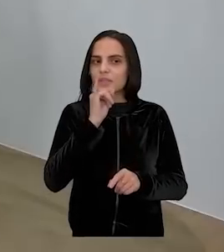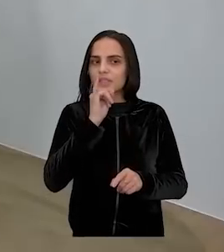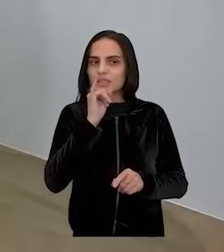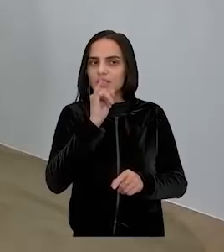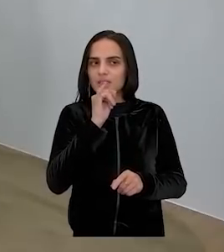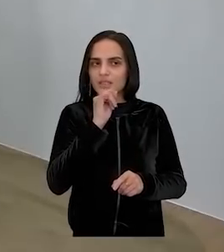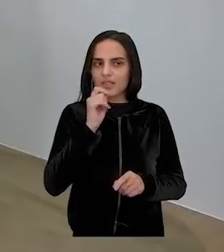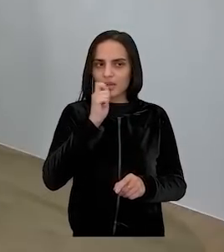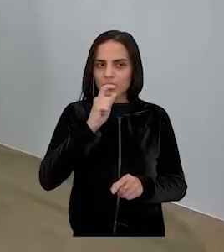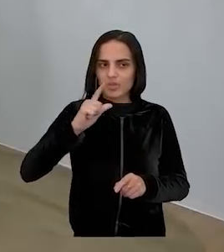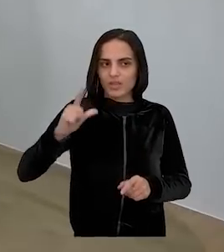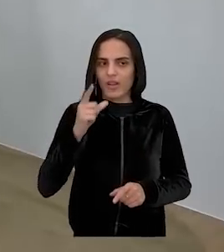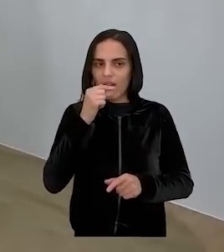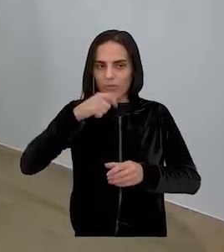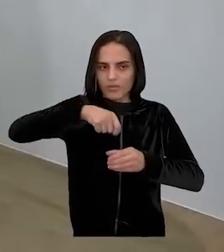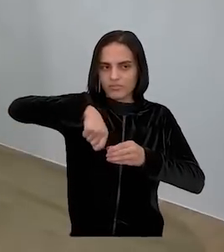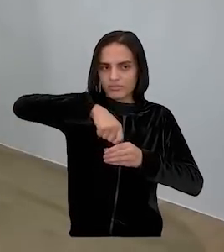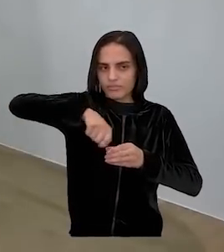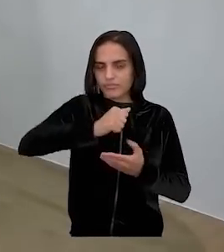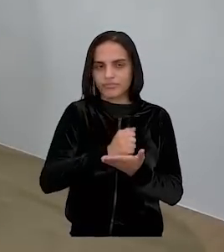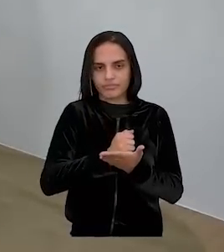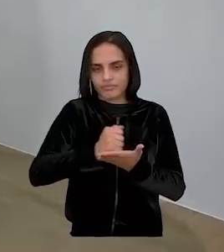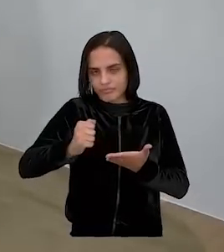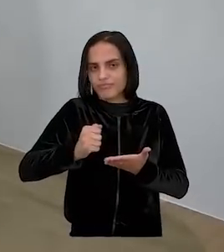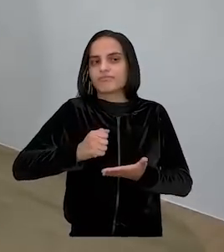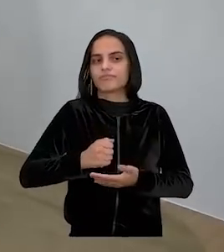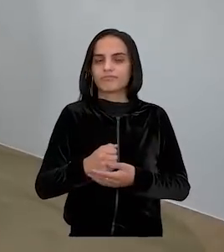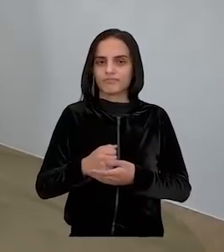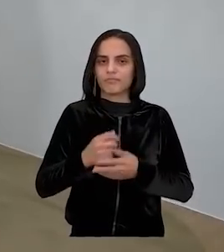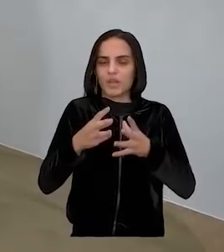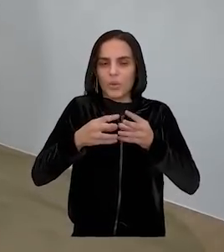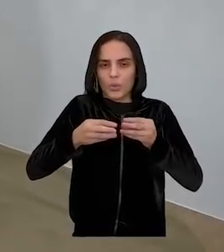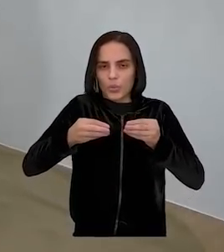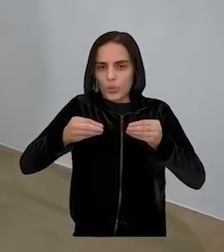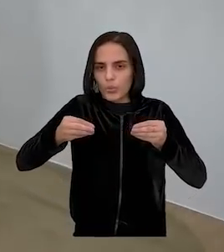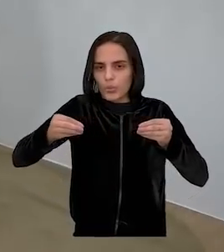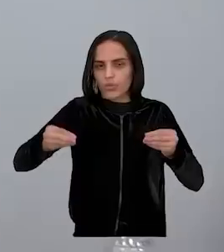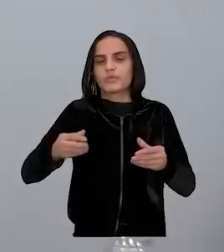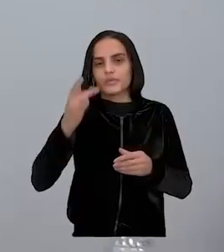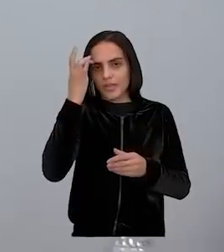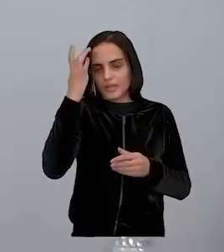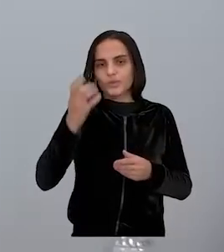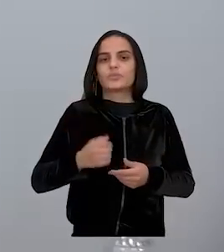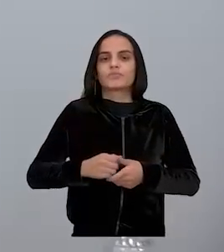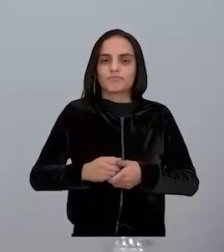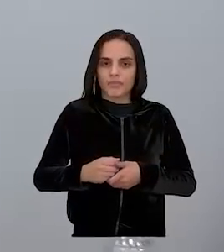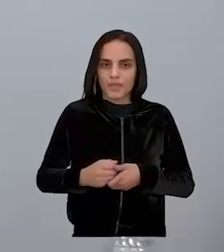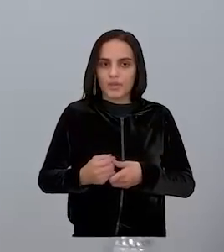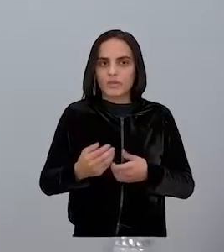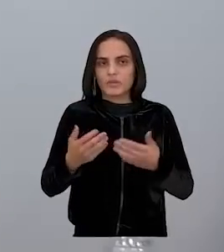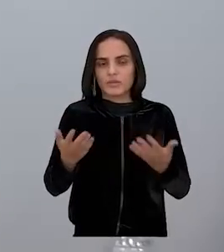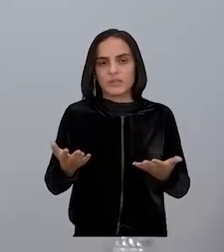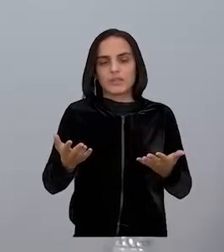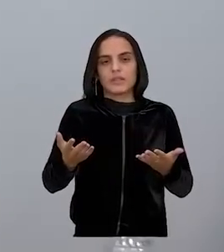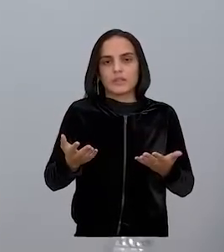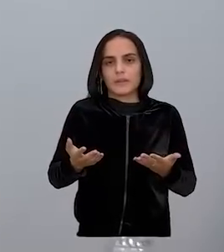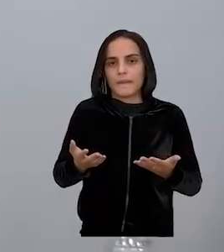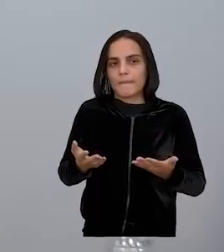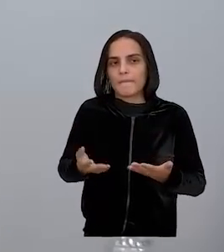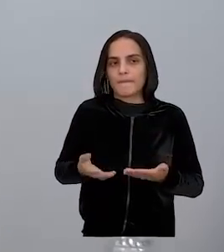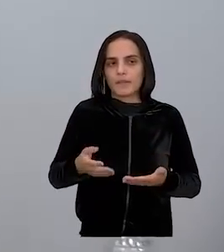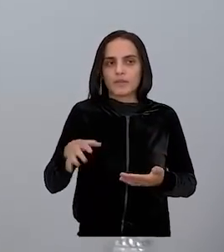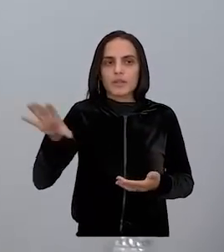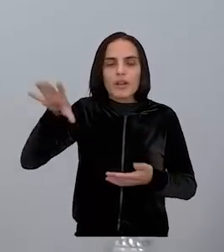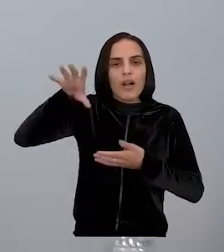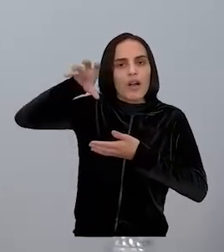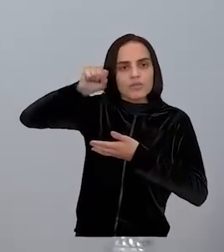pronto, tá? Então, dissolve, né, com muita facilidade. Tá? Então, é claro que esse áudio, né,